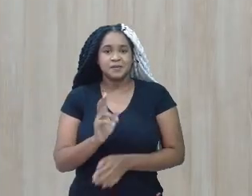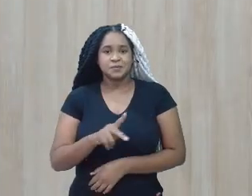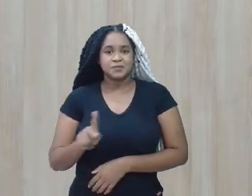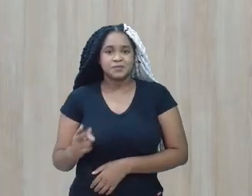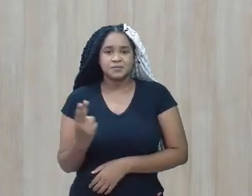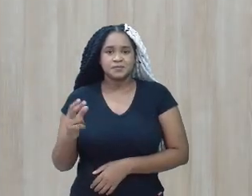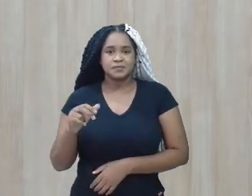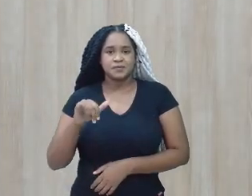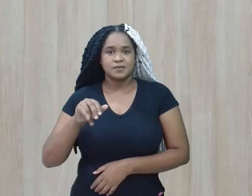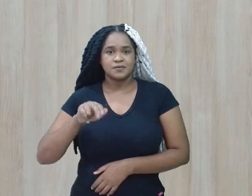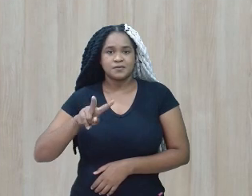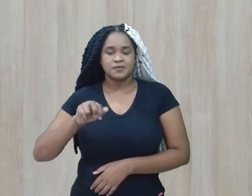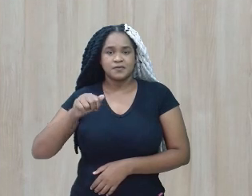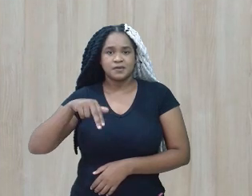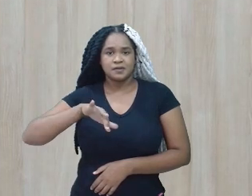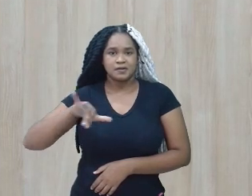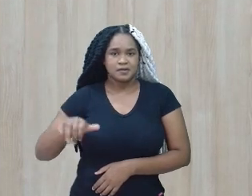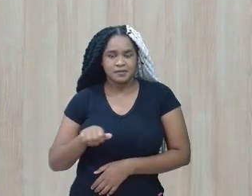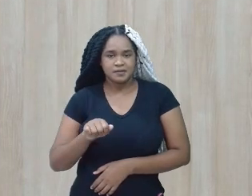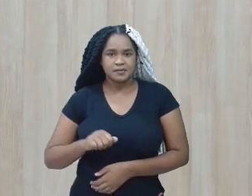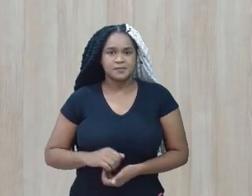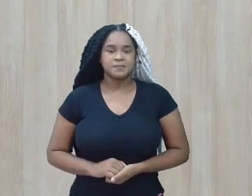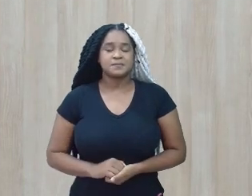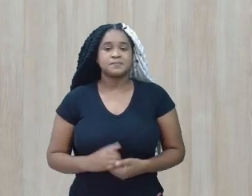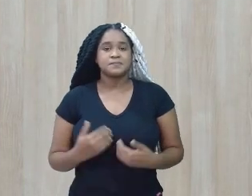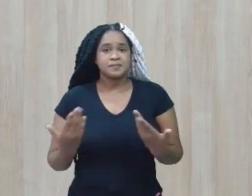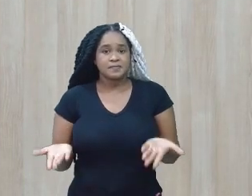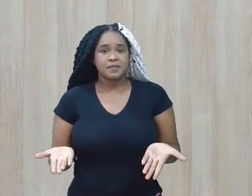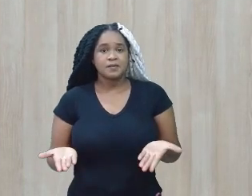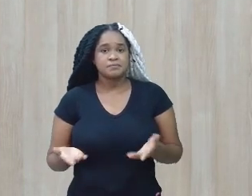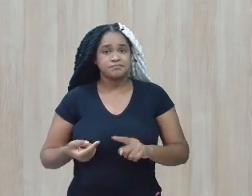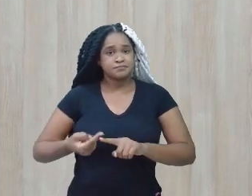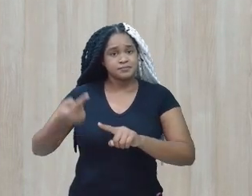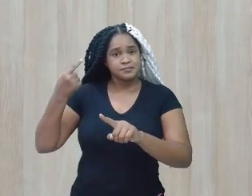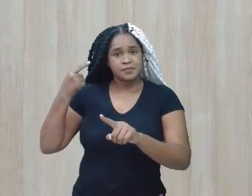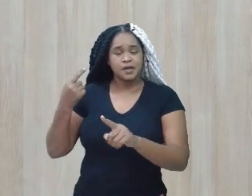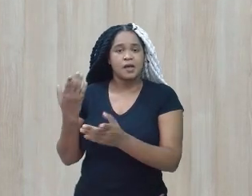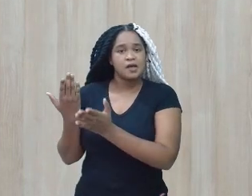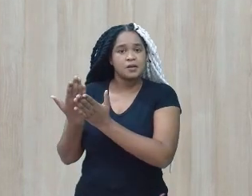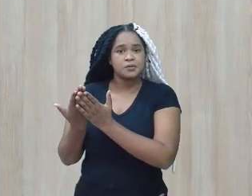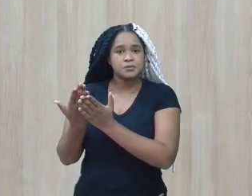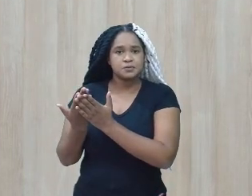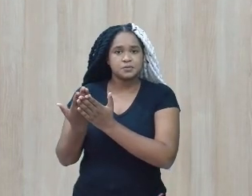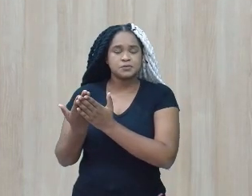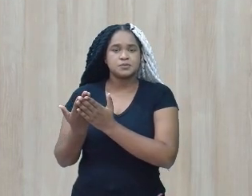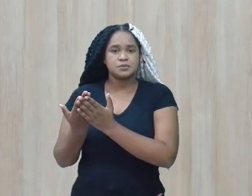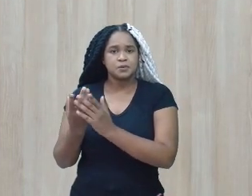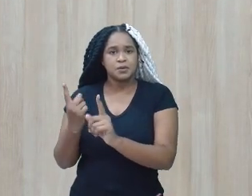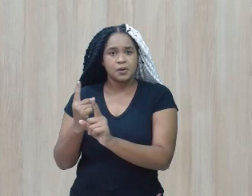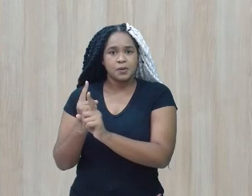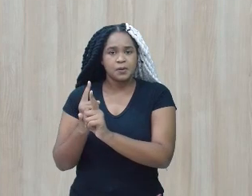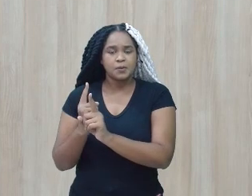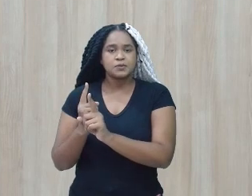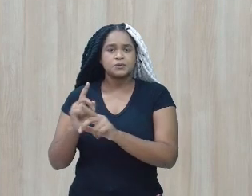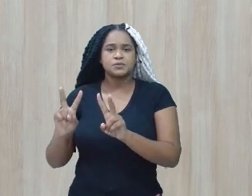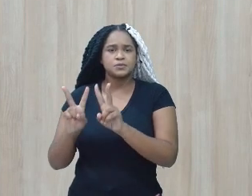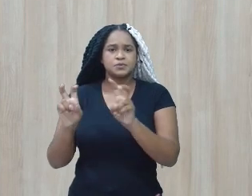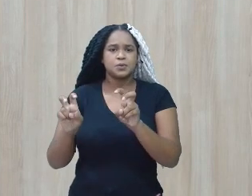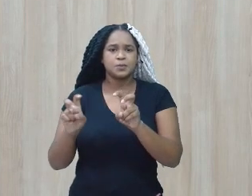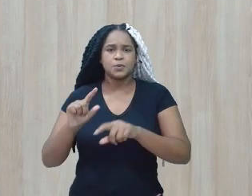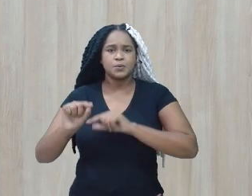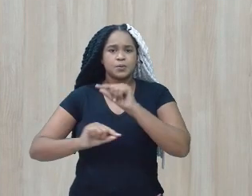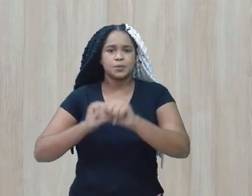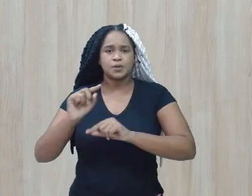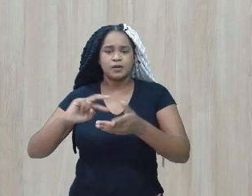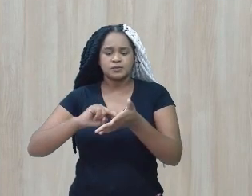Ivânia França, este é o meu sinal. Então, no último momento falamos sobre inclusão. Vamos relembrar